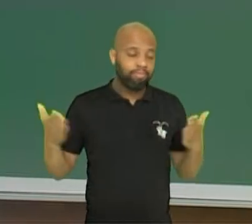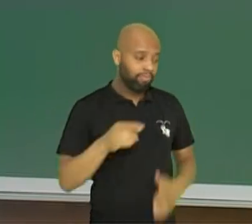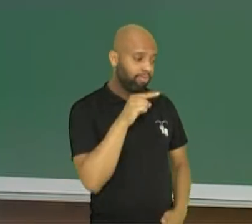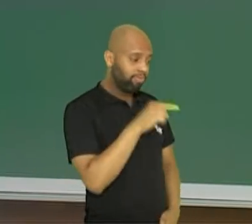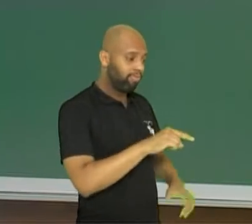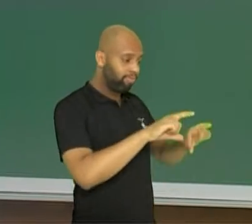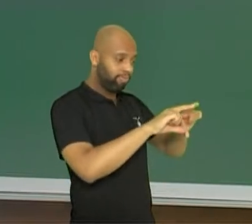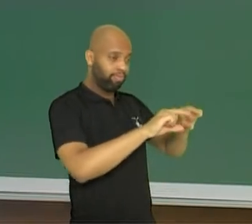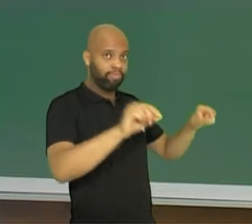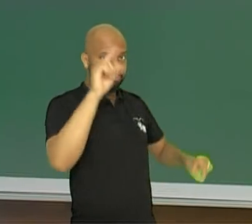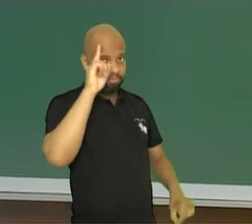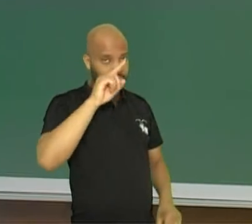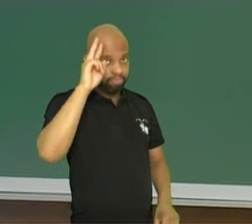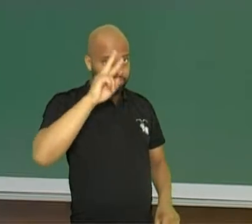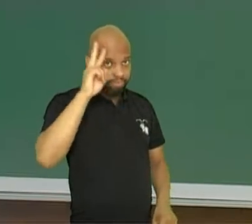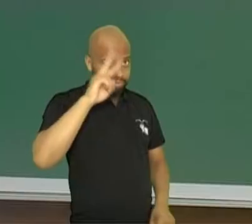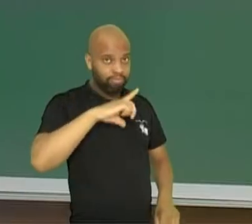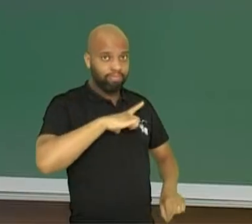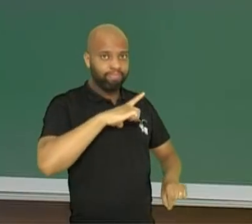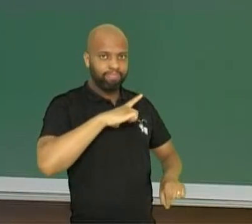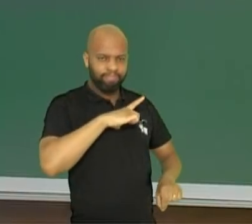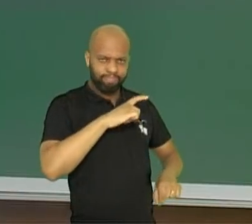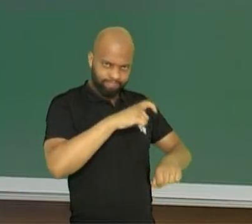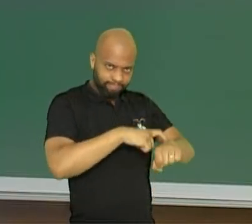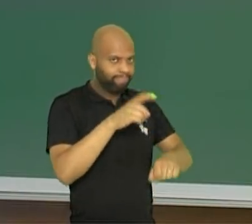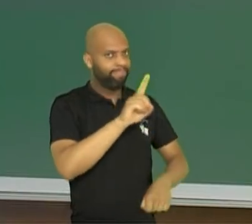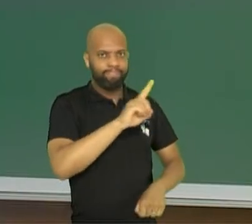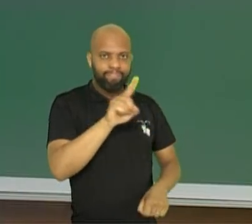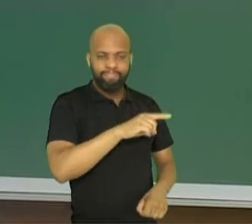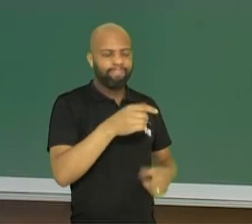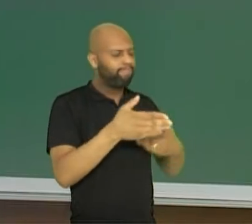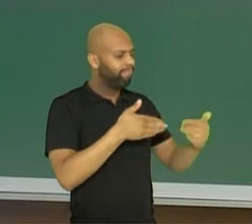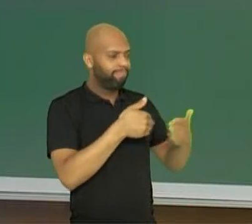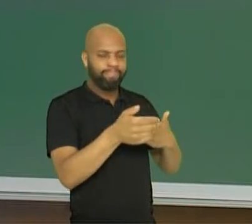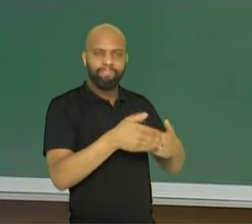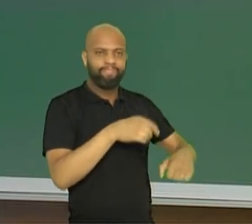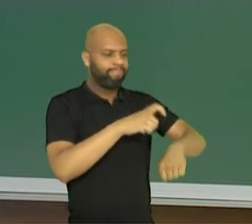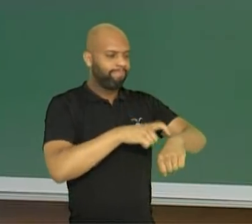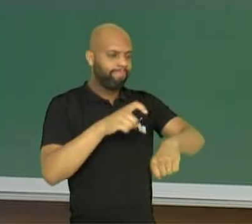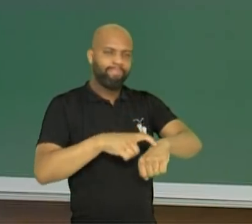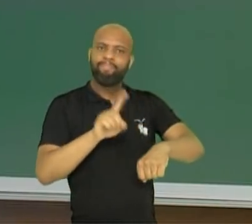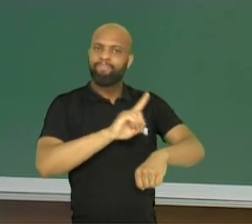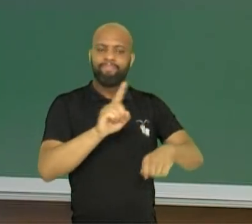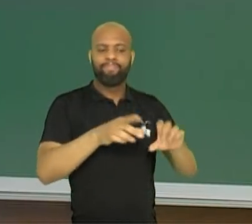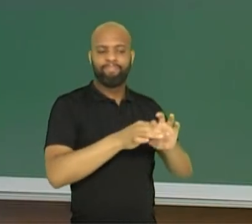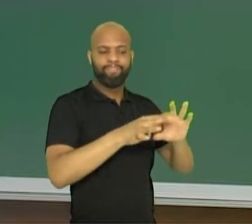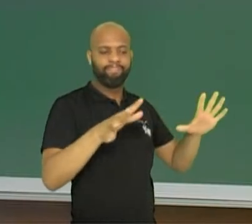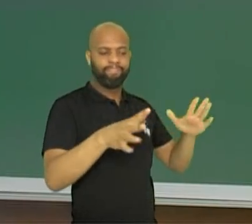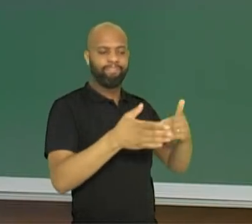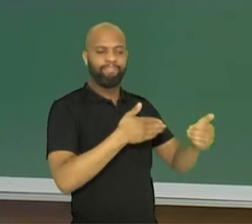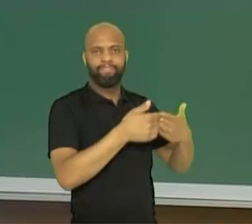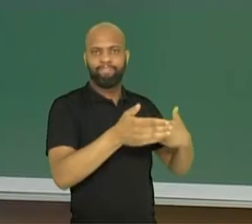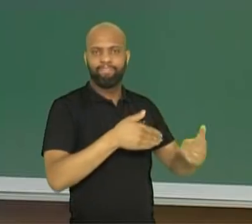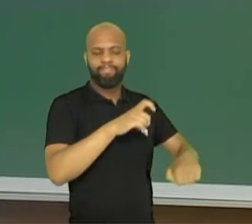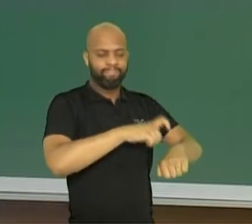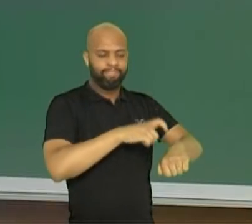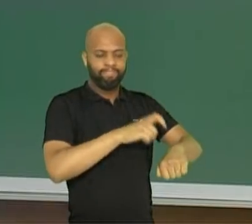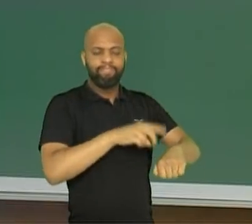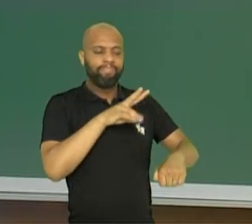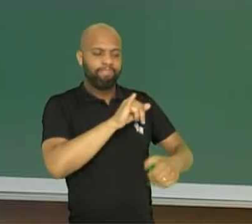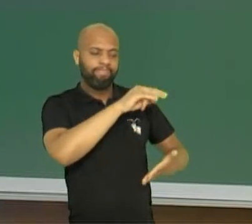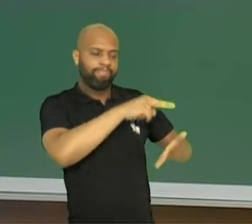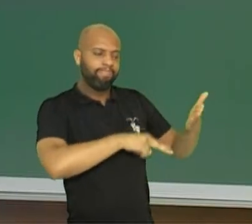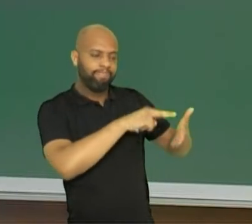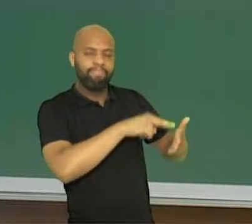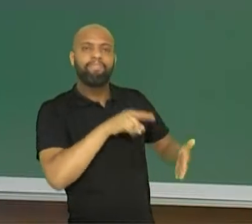é atemporal, ou seja, ela não depende do tempo, não tem uma validade